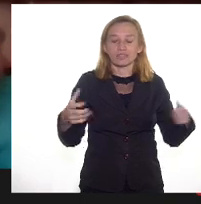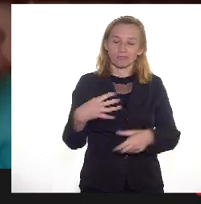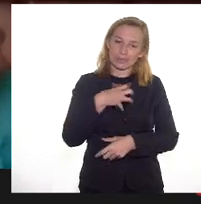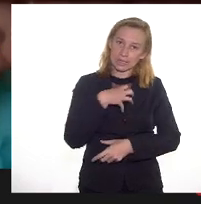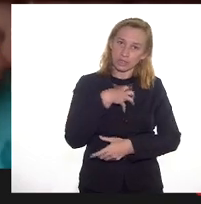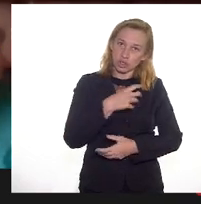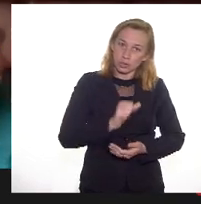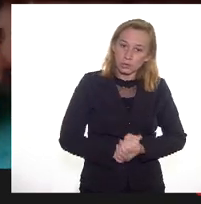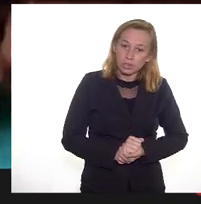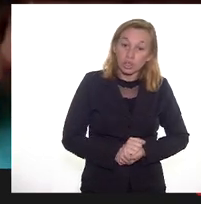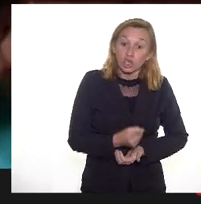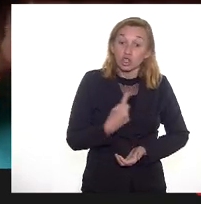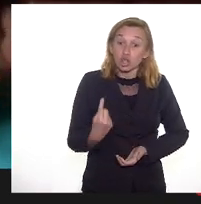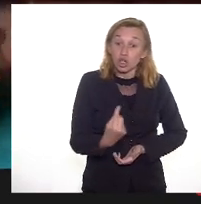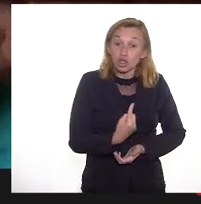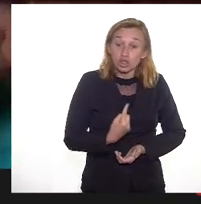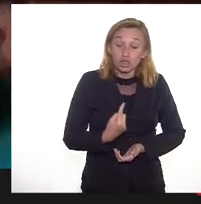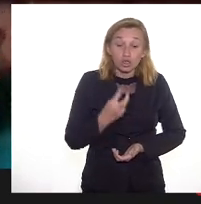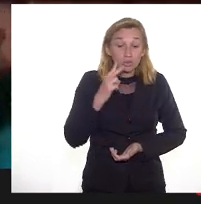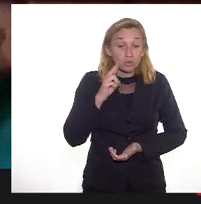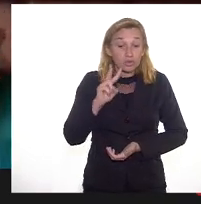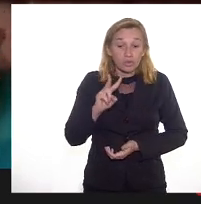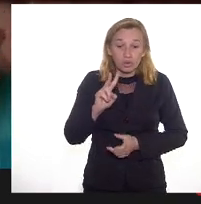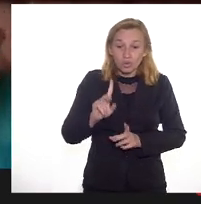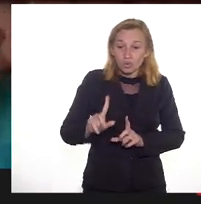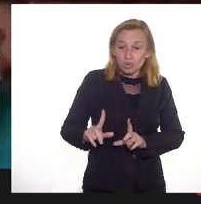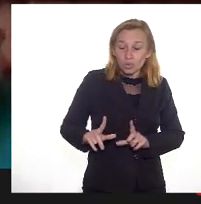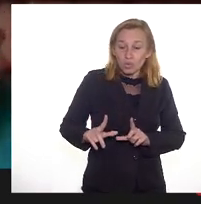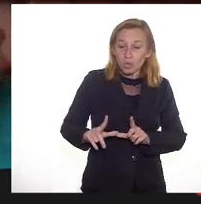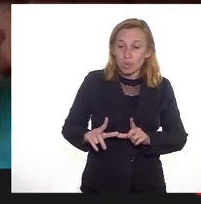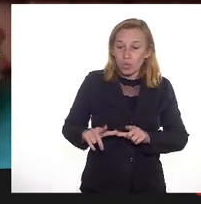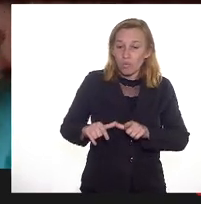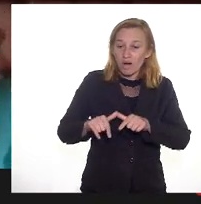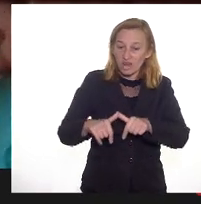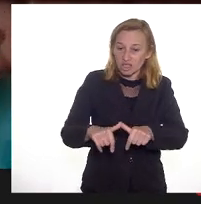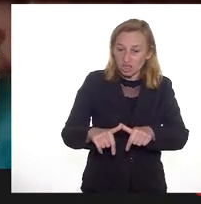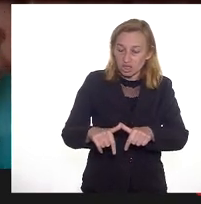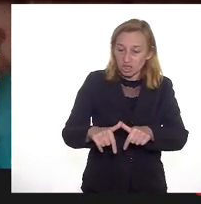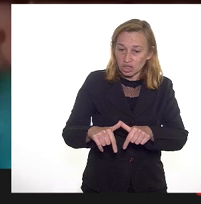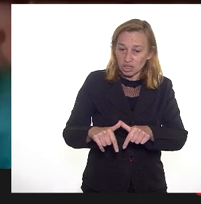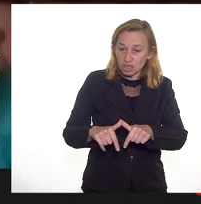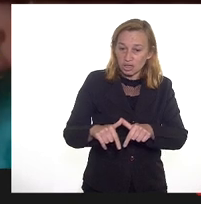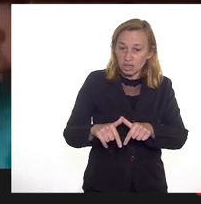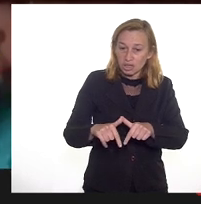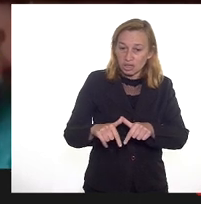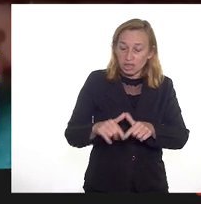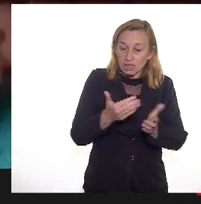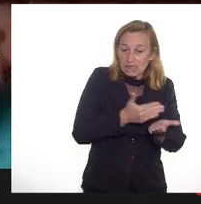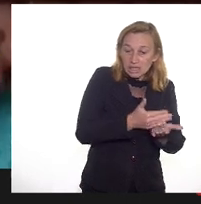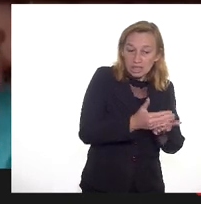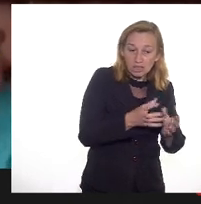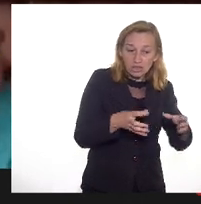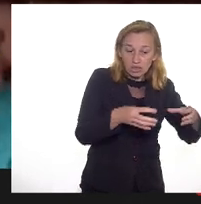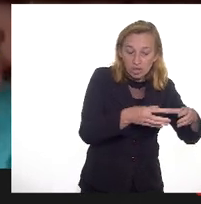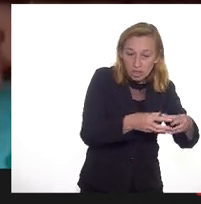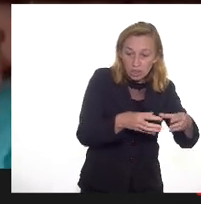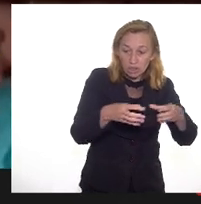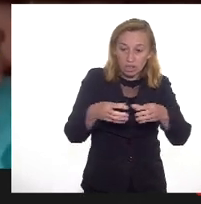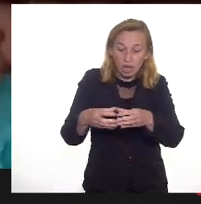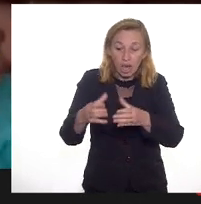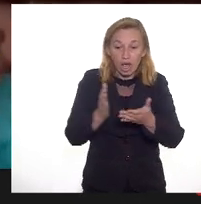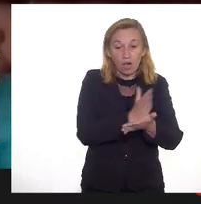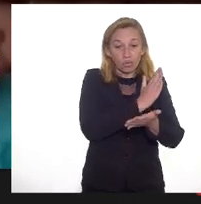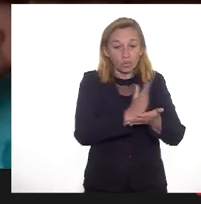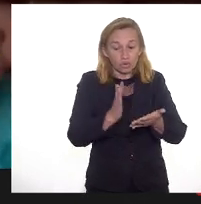sentido. Nós estamos diante de uma atualização a partir de setores, né, que